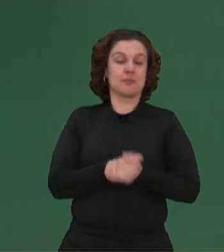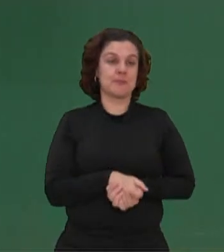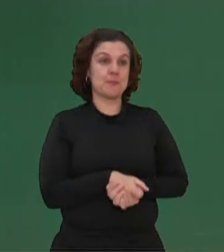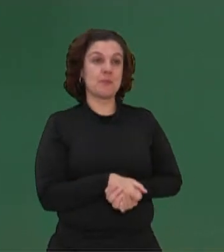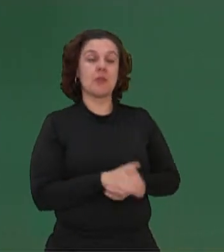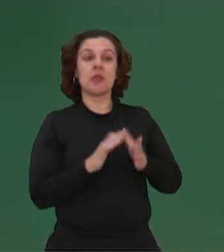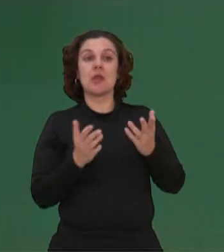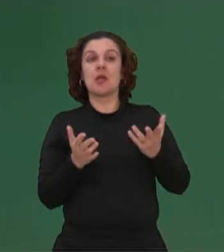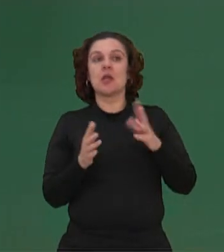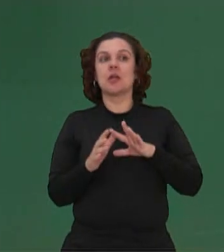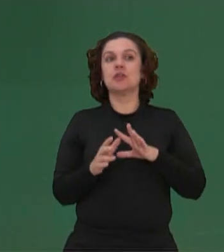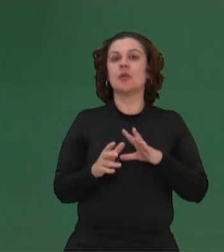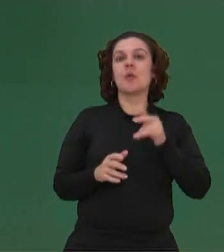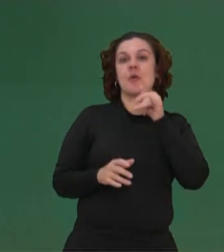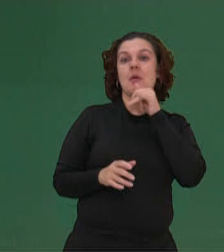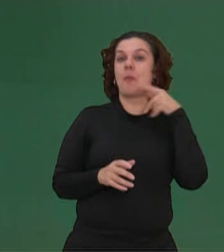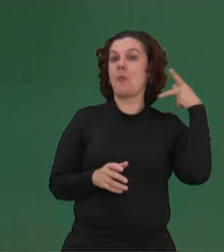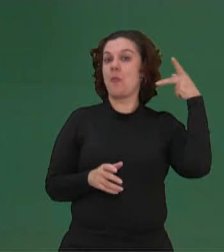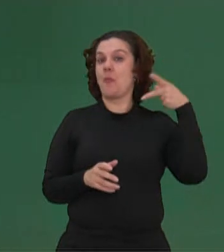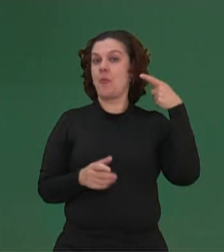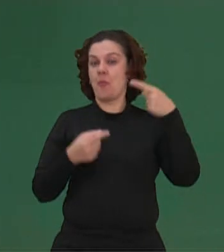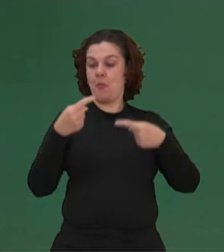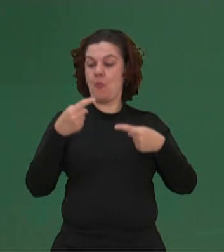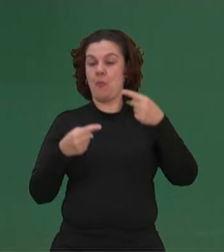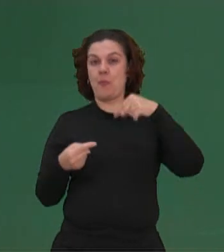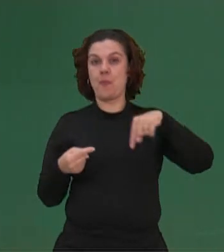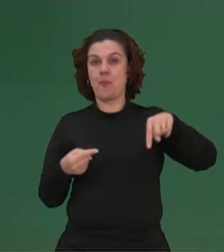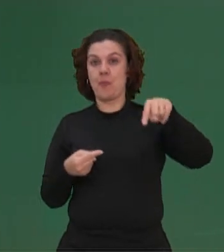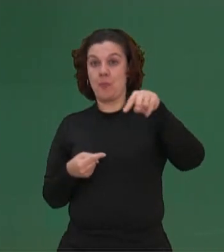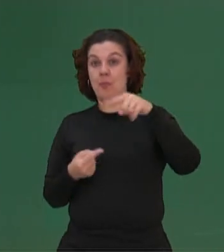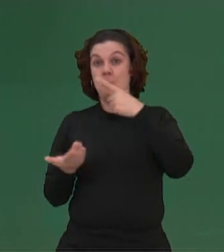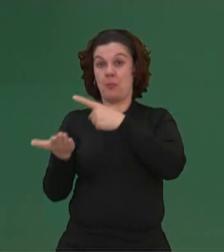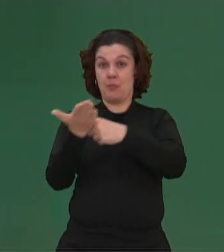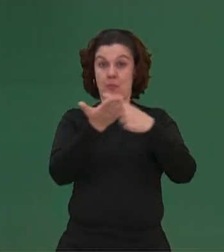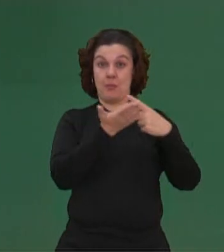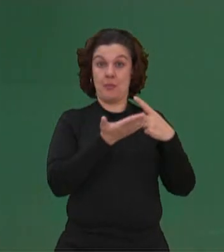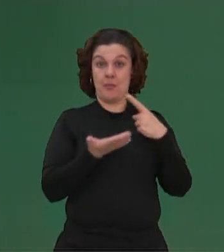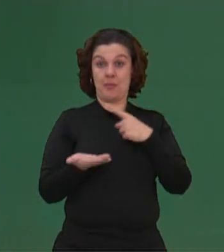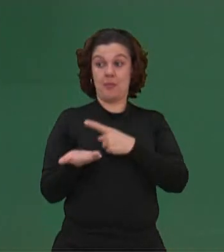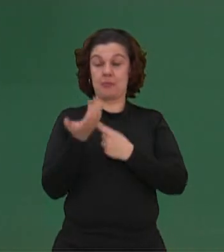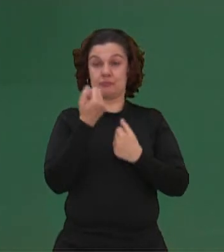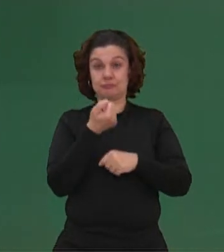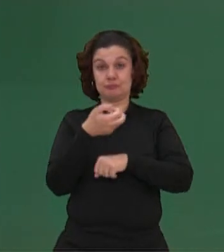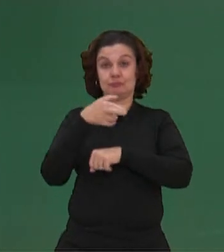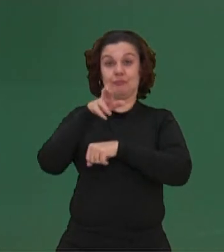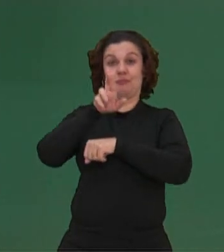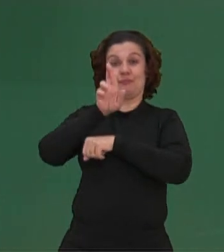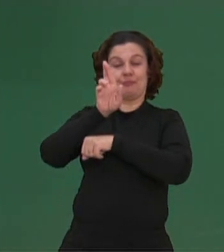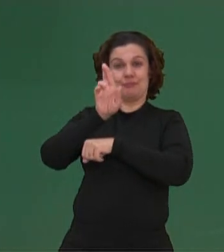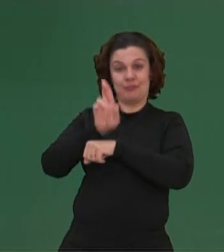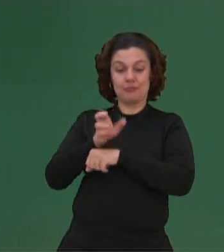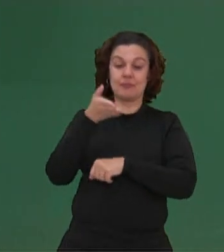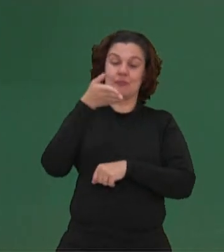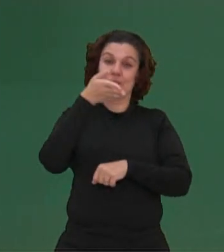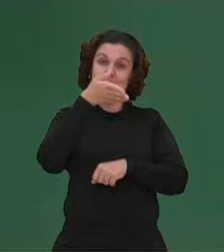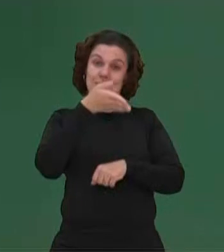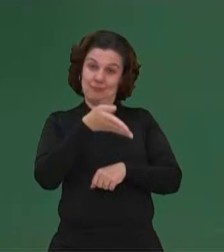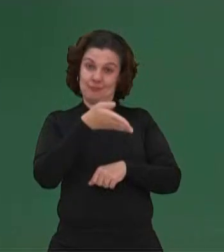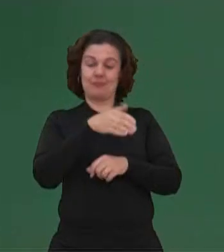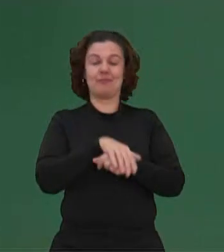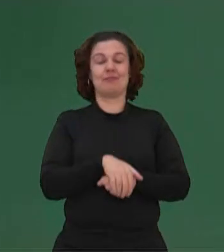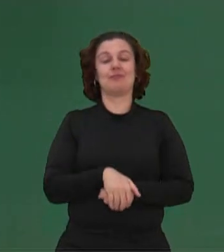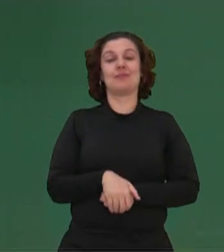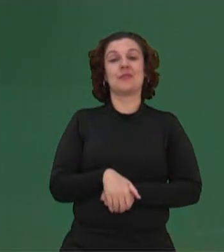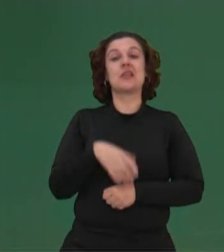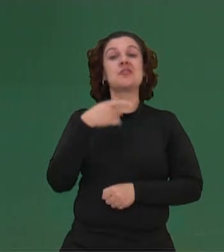privada. Então, cargos políticos nessa sociedade açucareira eram, na maioria das vezes, ocupados por senhores de